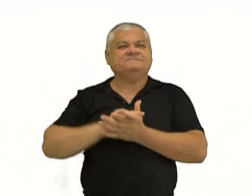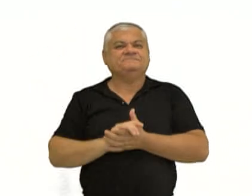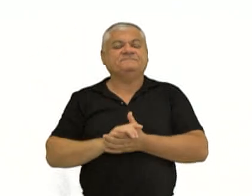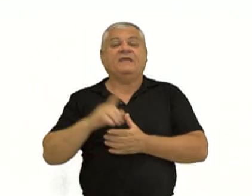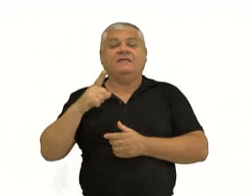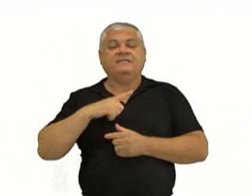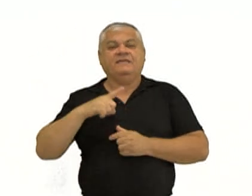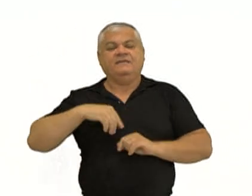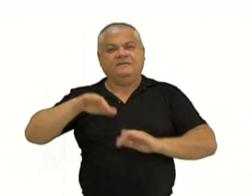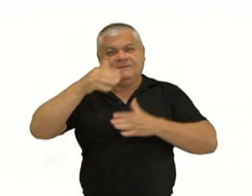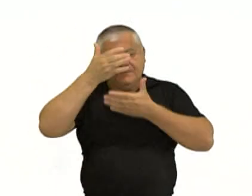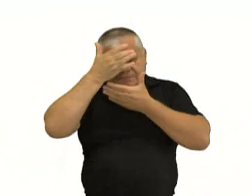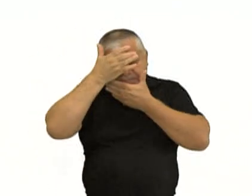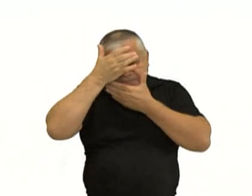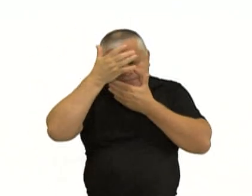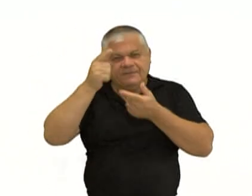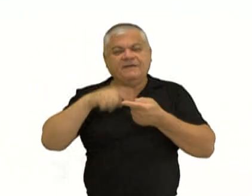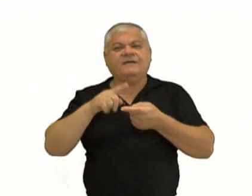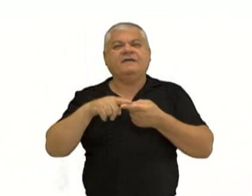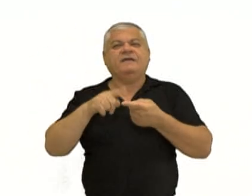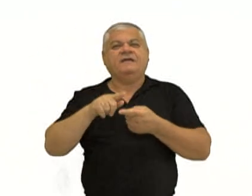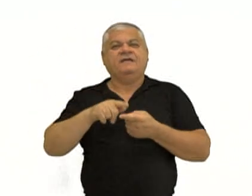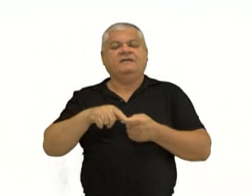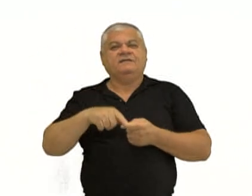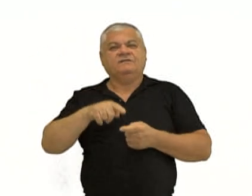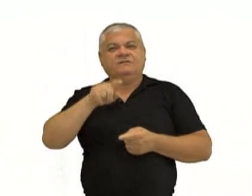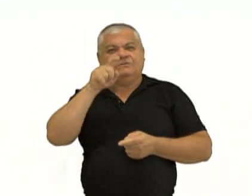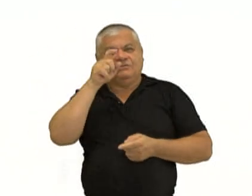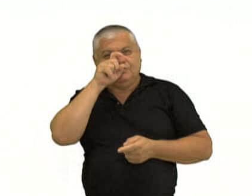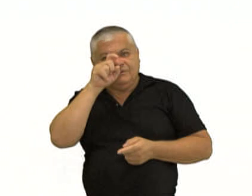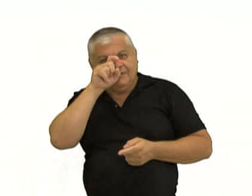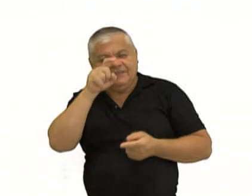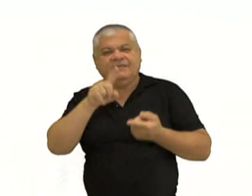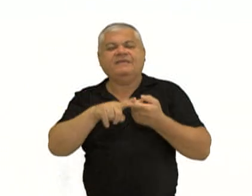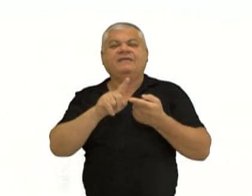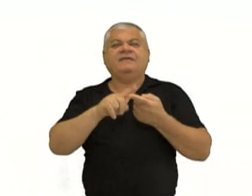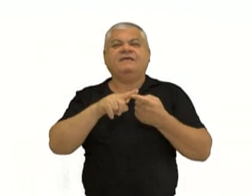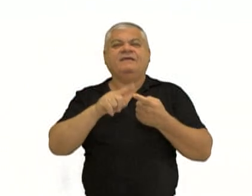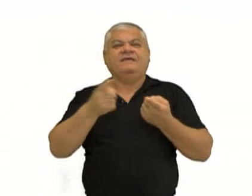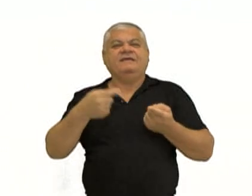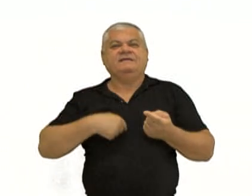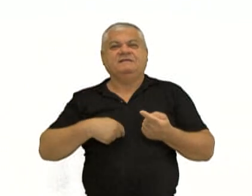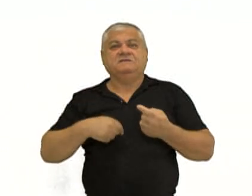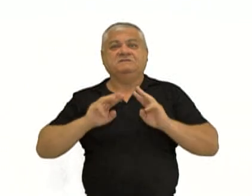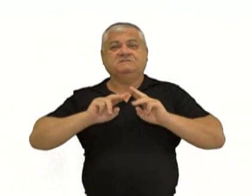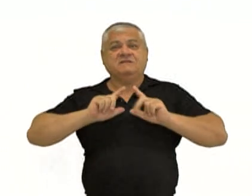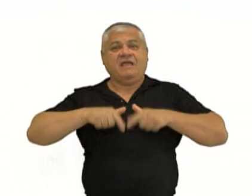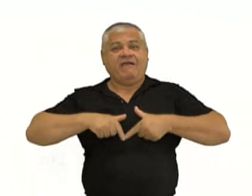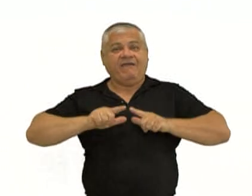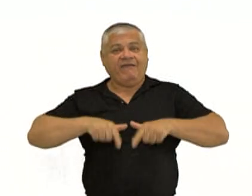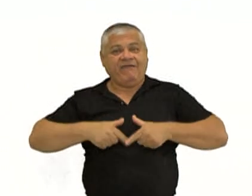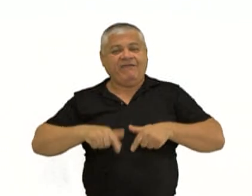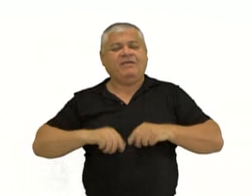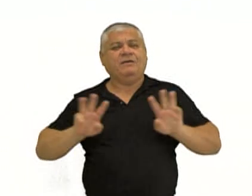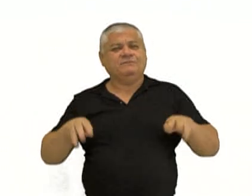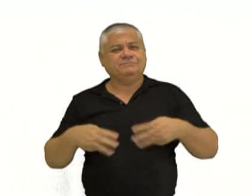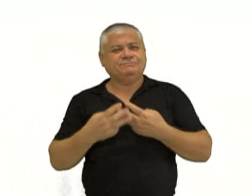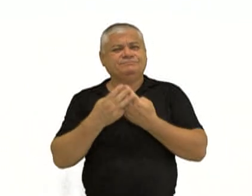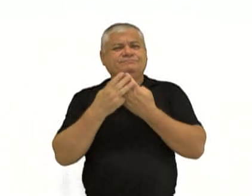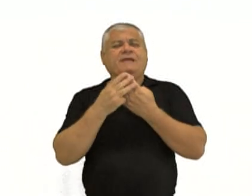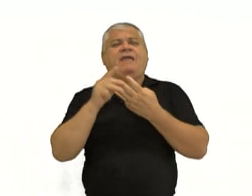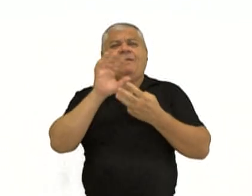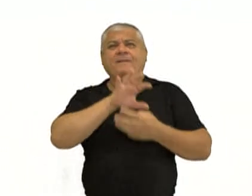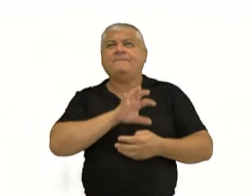Arábia Saudita, a Turquia, a Síria, Israel, são países também do